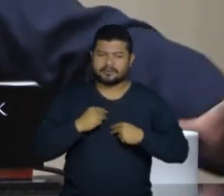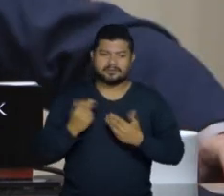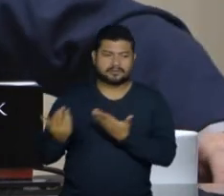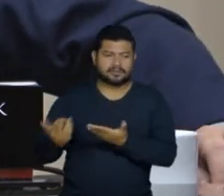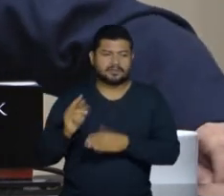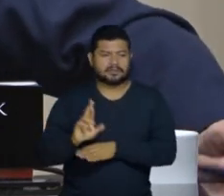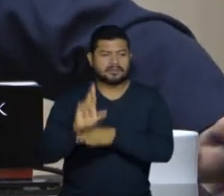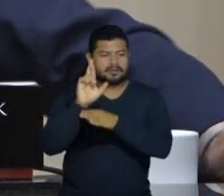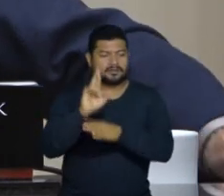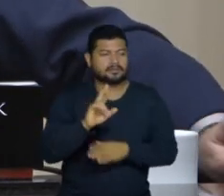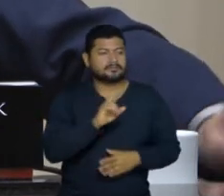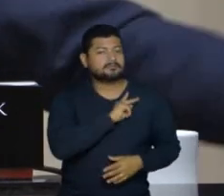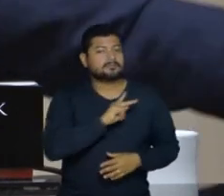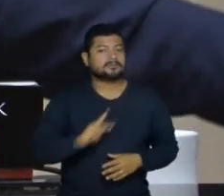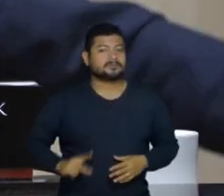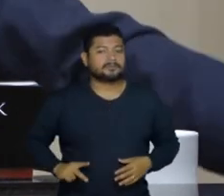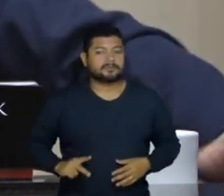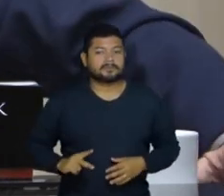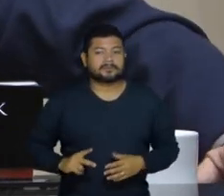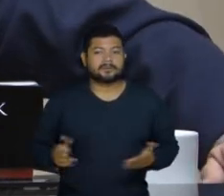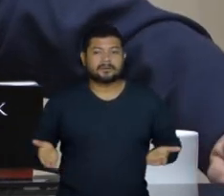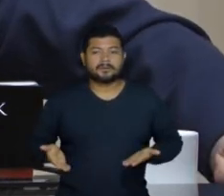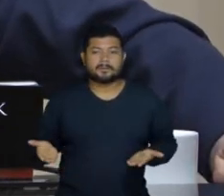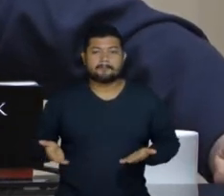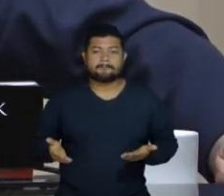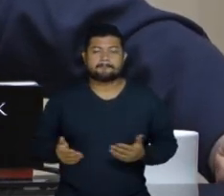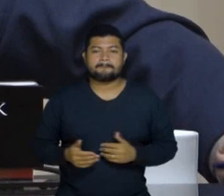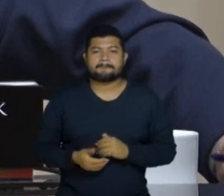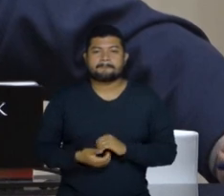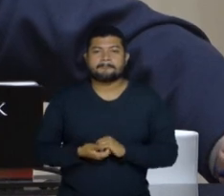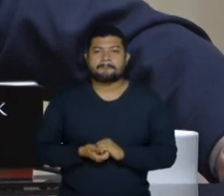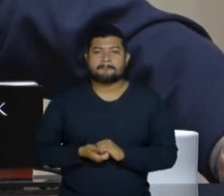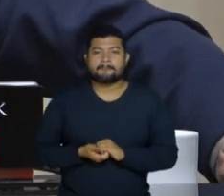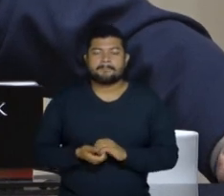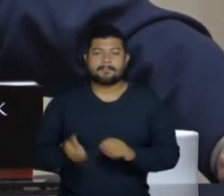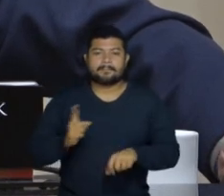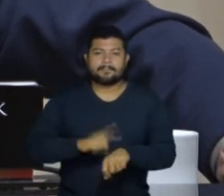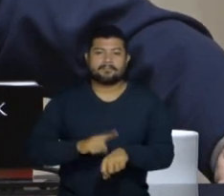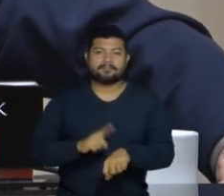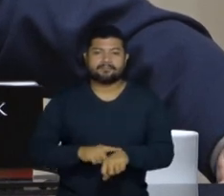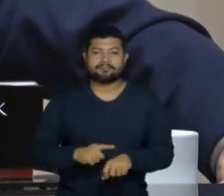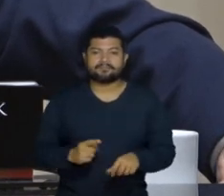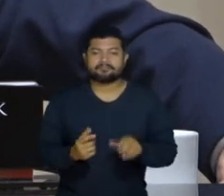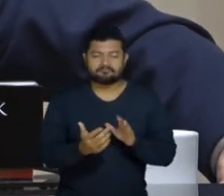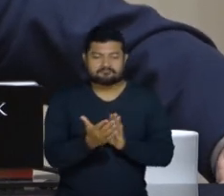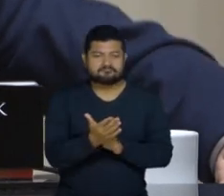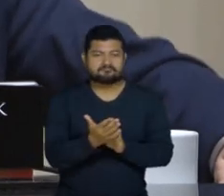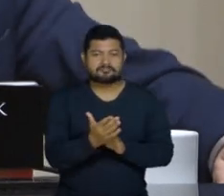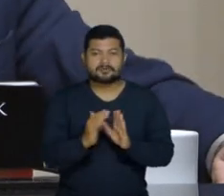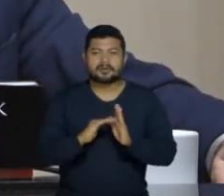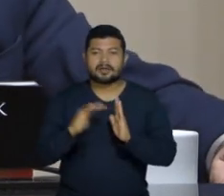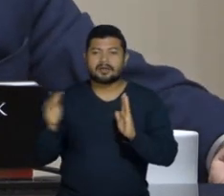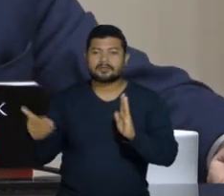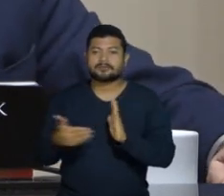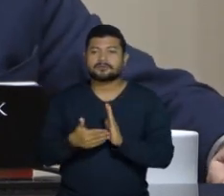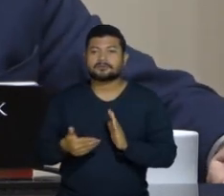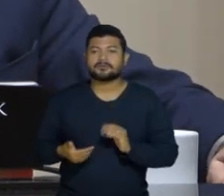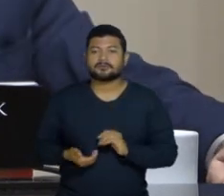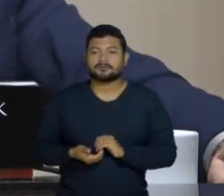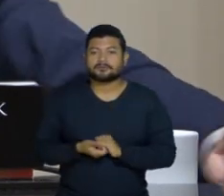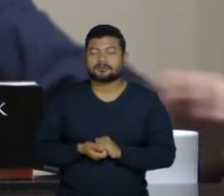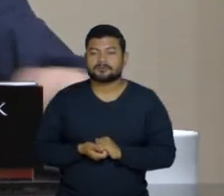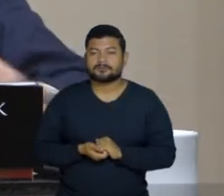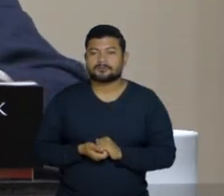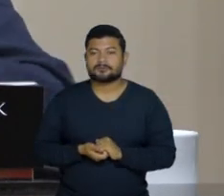como merece nesse lugar, nesse momento. Parabéns a todos.